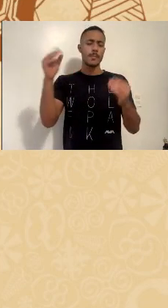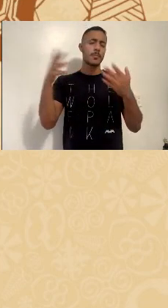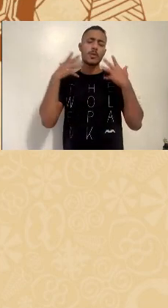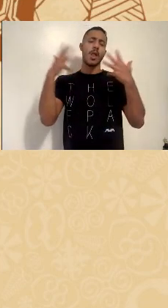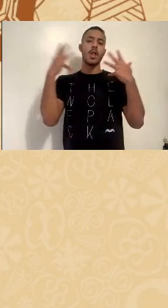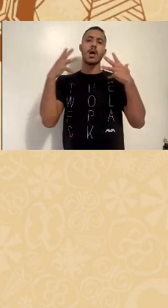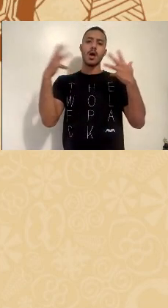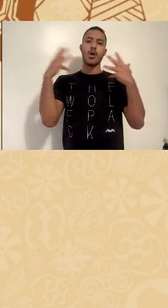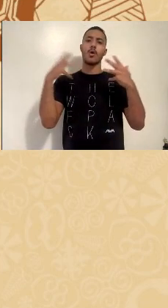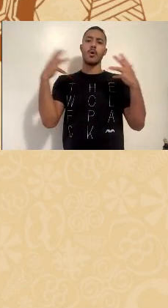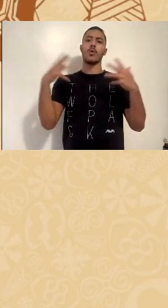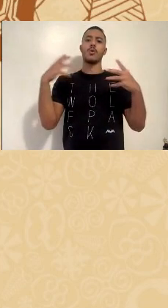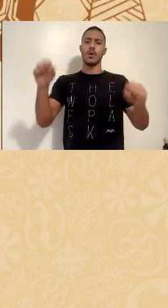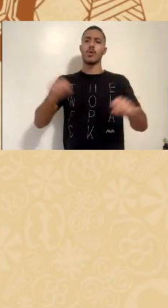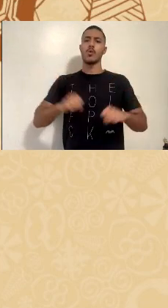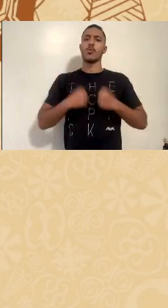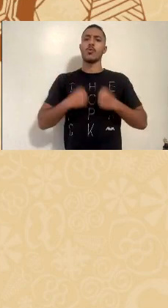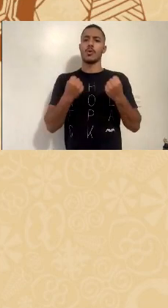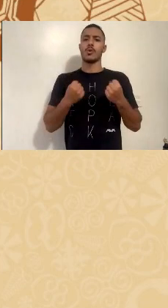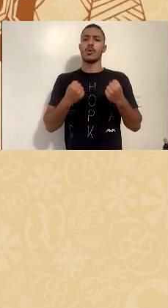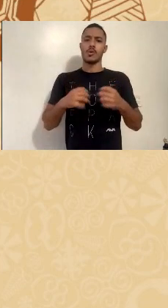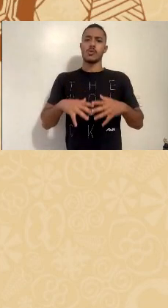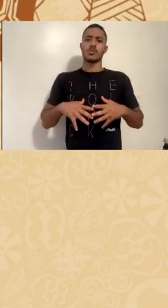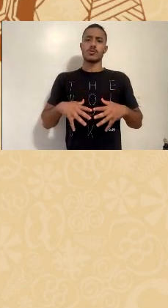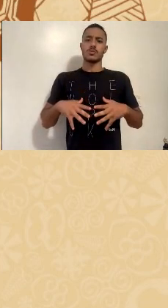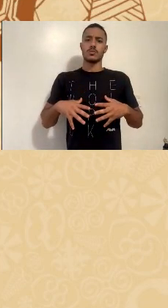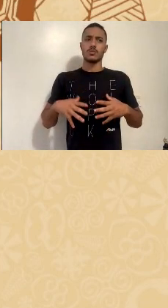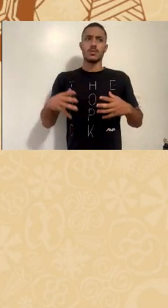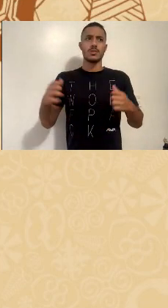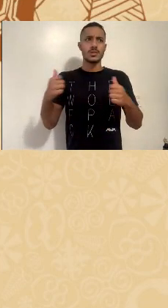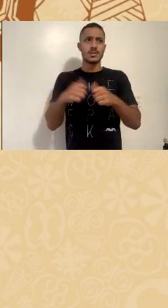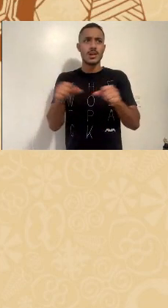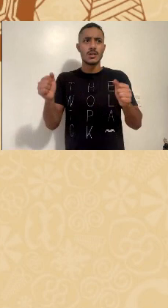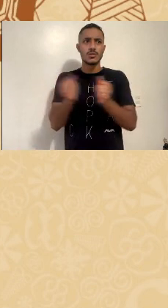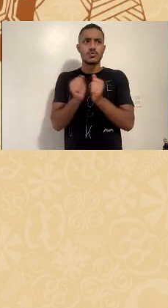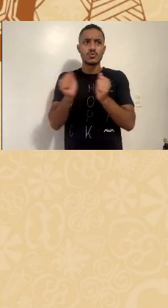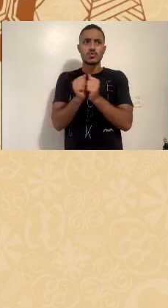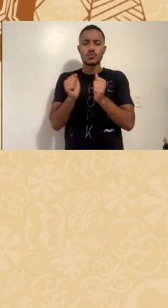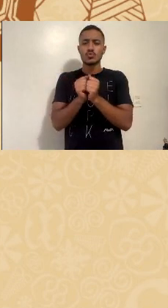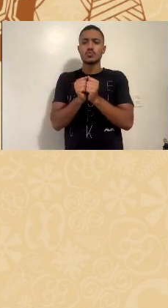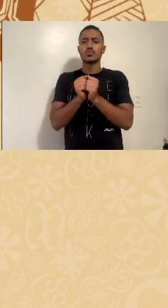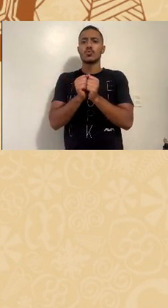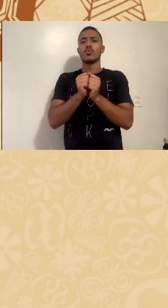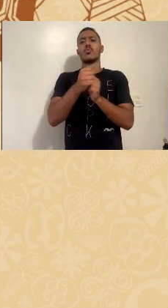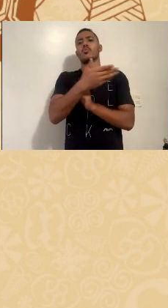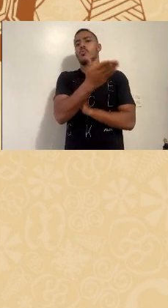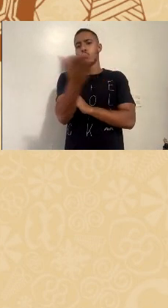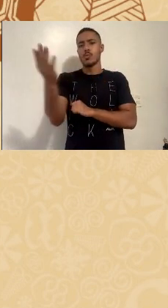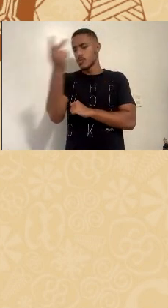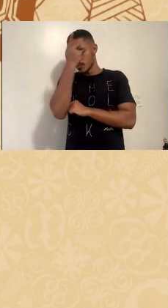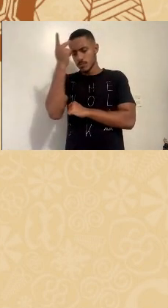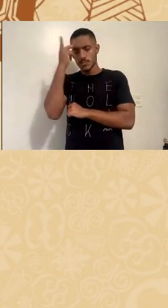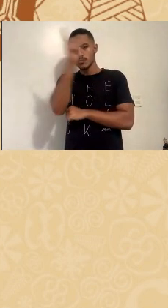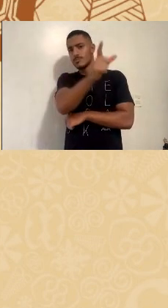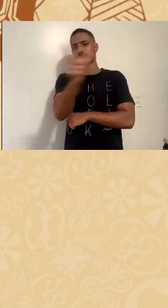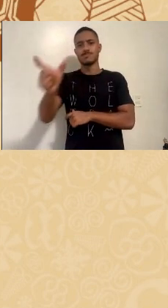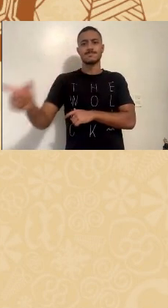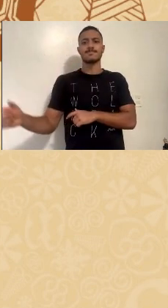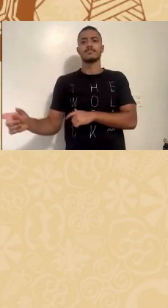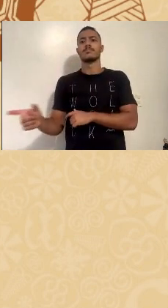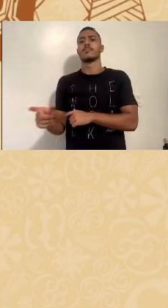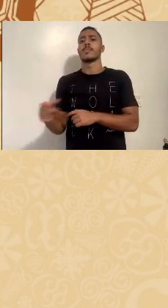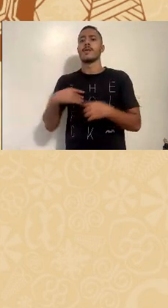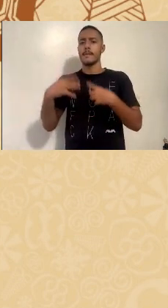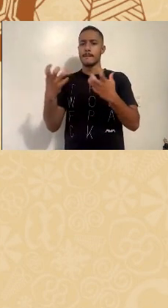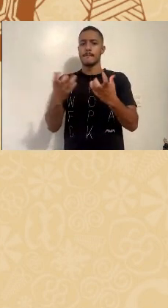aqui junto com o Rubenilson, com todos vocês, com a Eliane, né? Esse momento que mobiliza todos nós, queria também